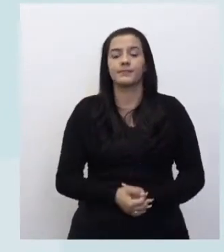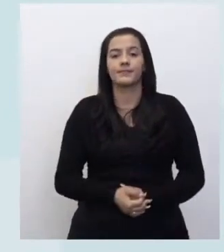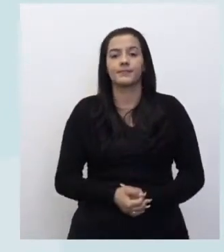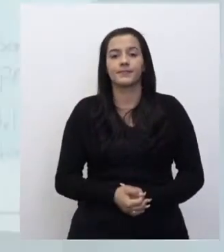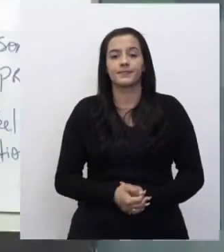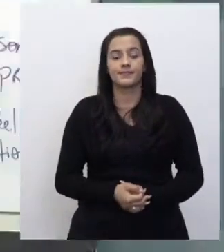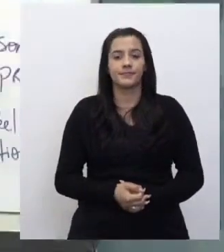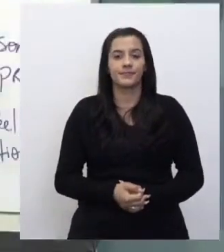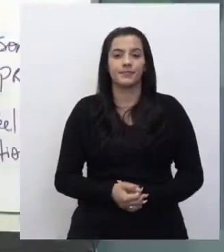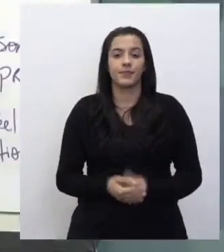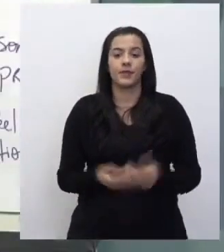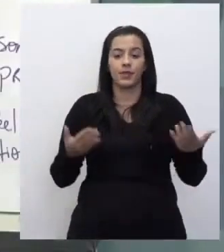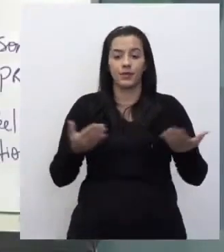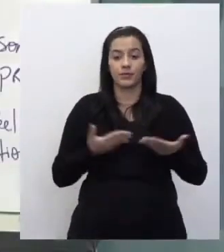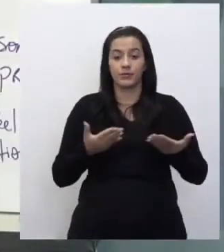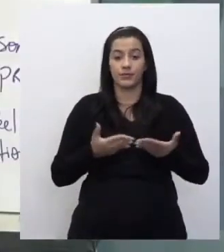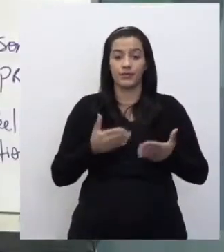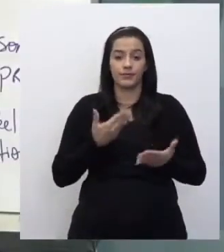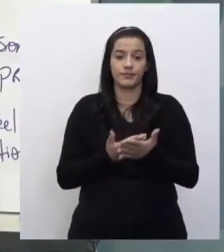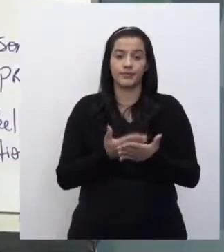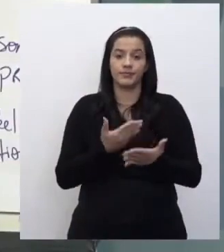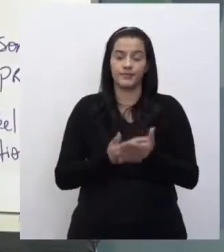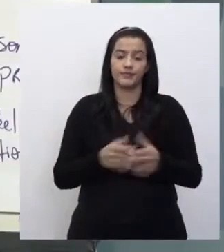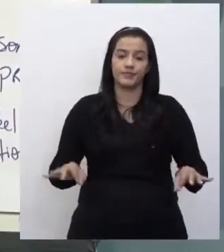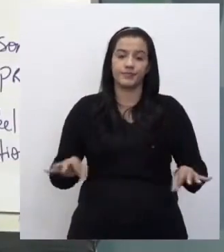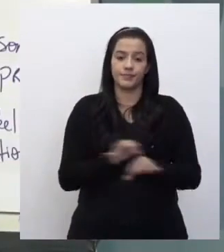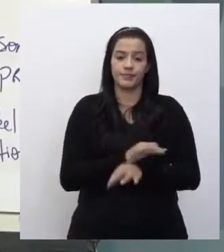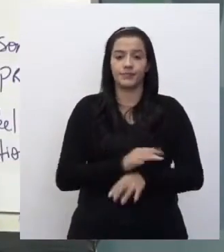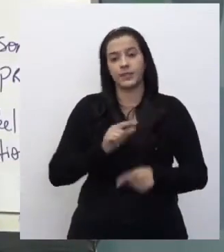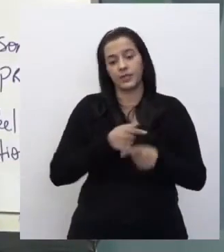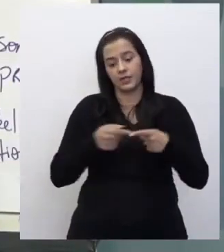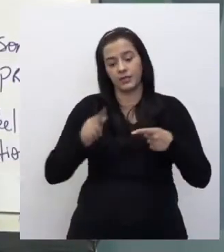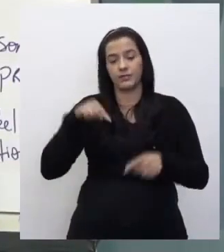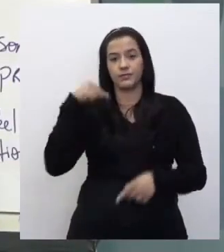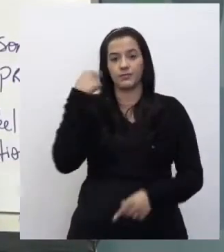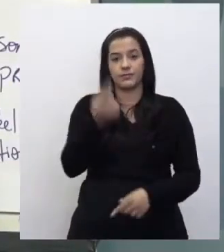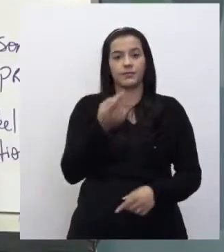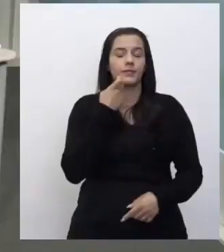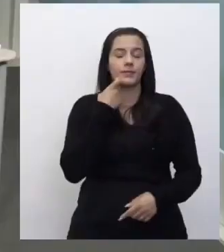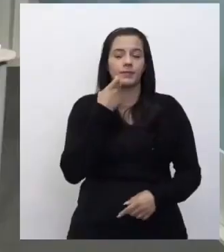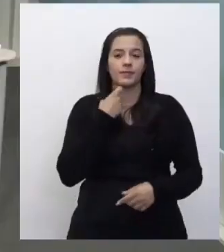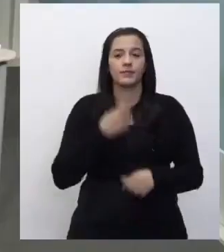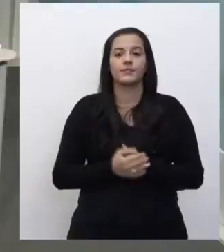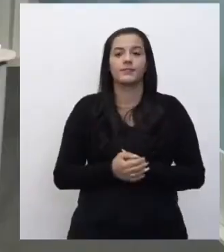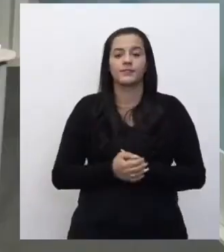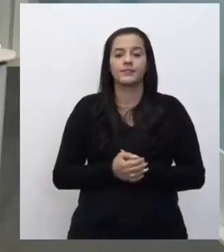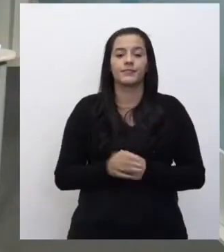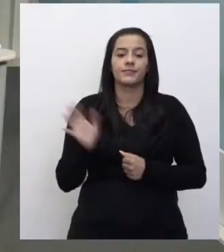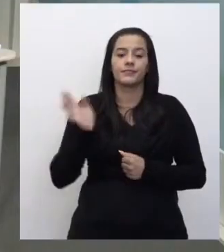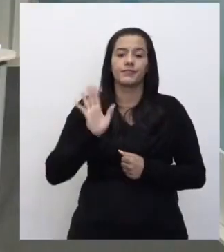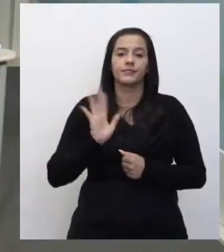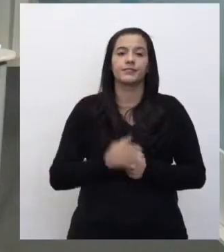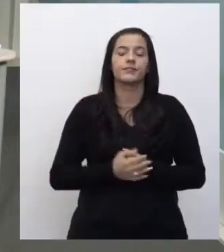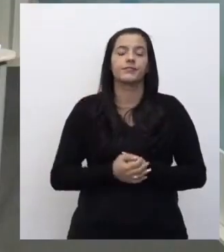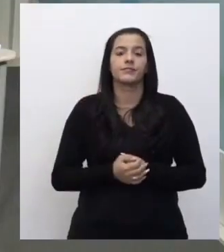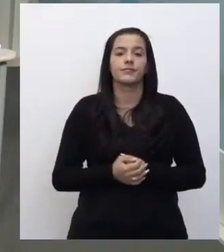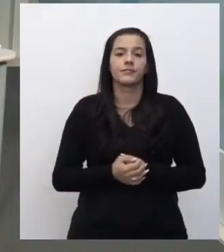So, have a nice weekend. See you next Friday. Até sexta-feira que vem. Ok, see you. Bye,